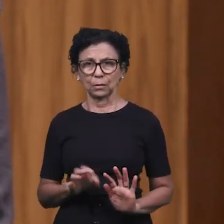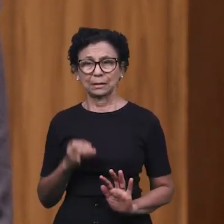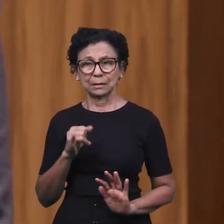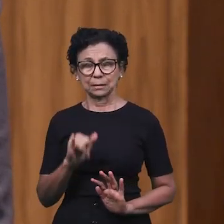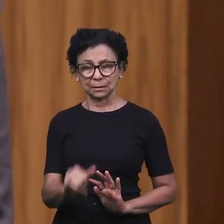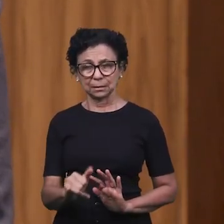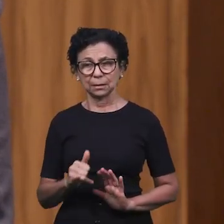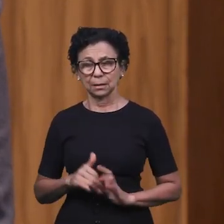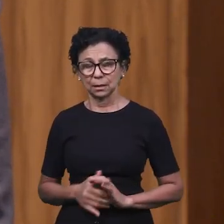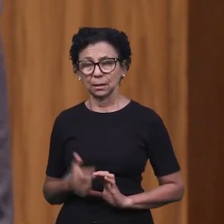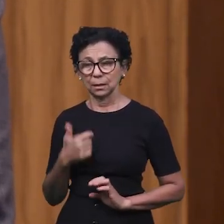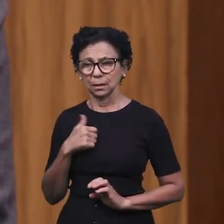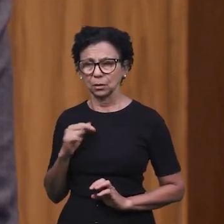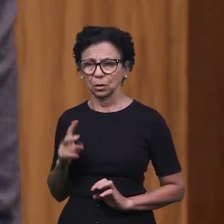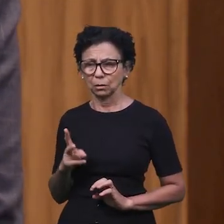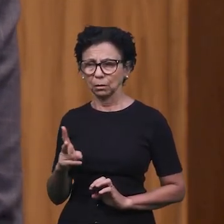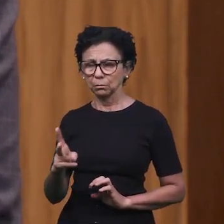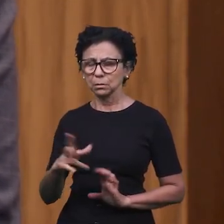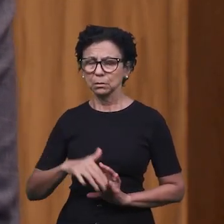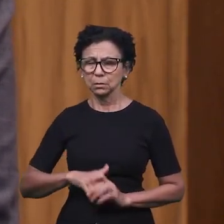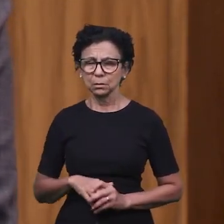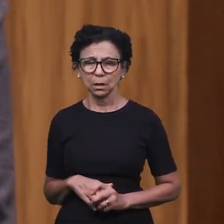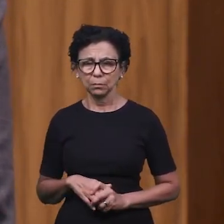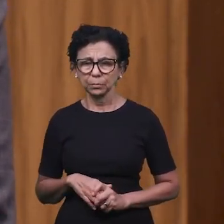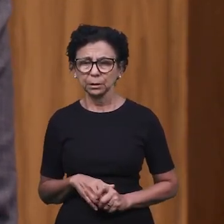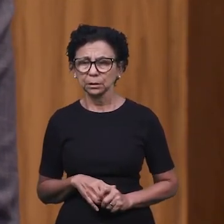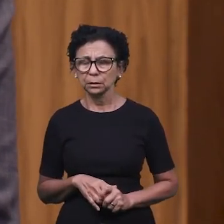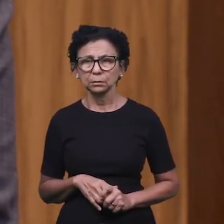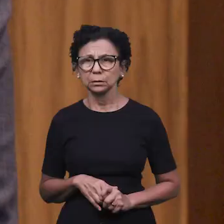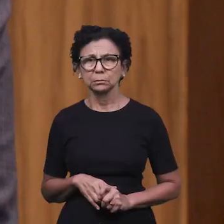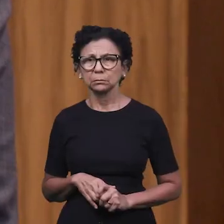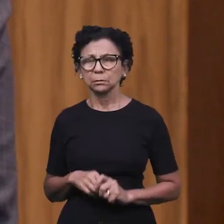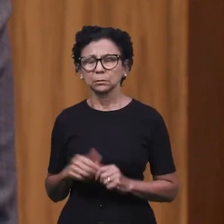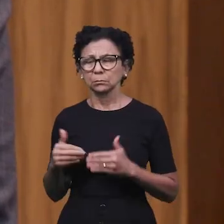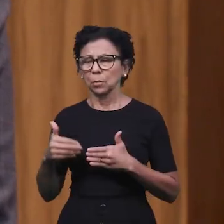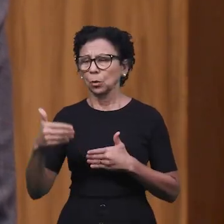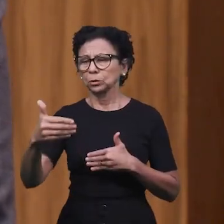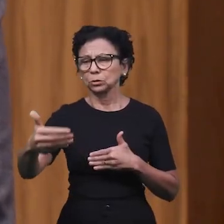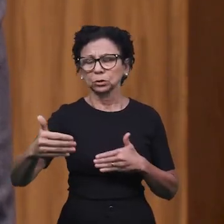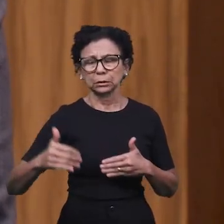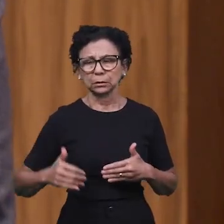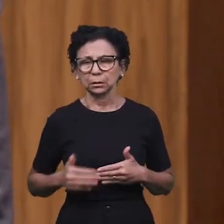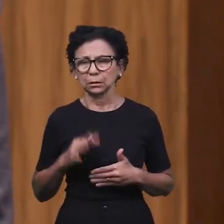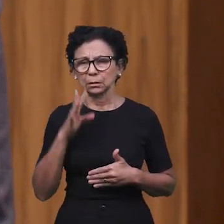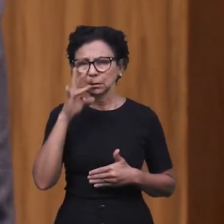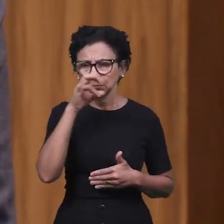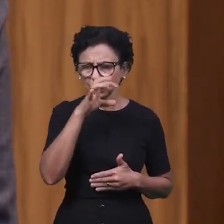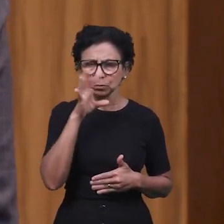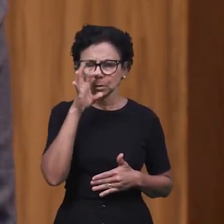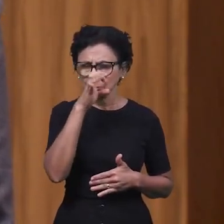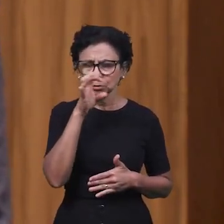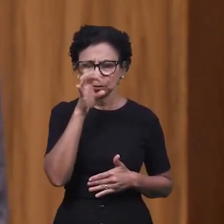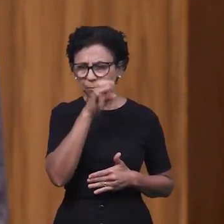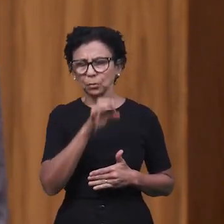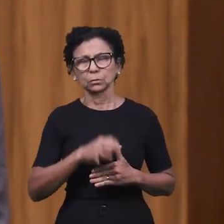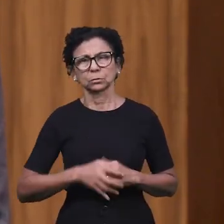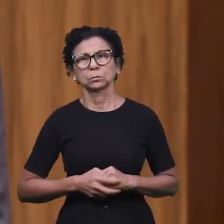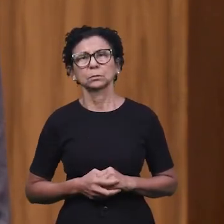sempre querendo chegar a um determinado lugar sem mudar o meu trajeto. Então, isso é ser insistente. Você sabe que você sempre